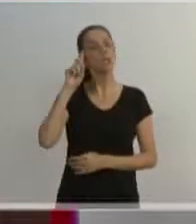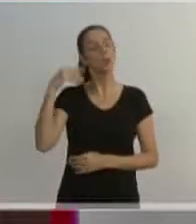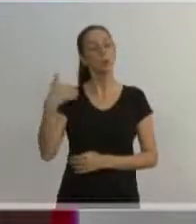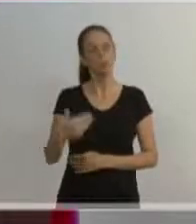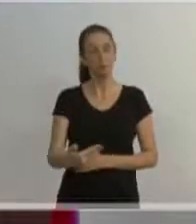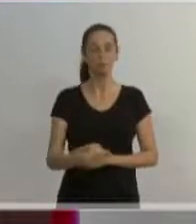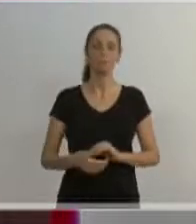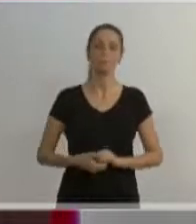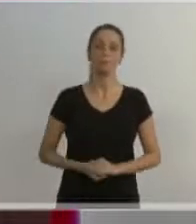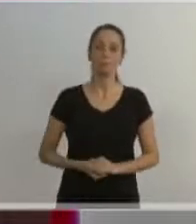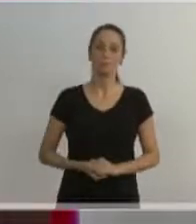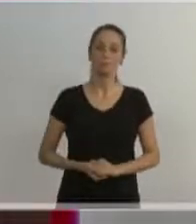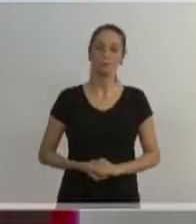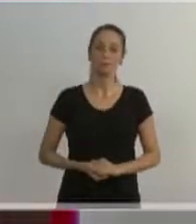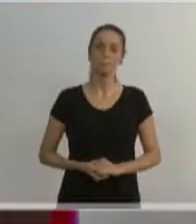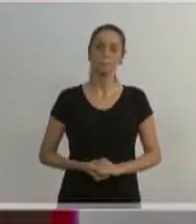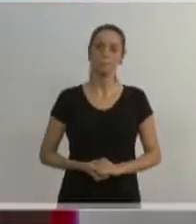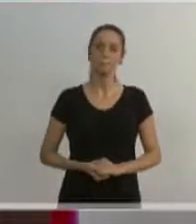também